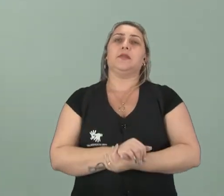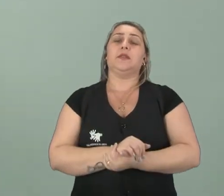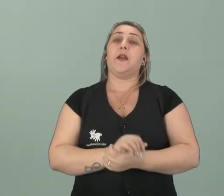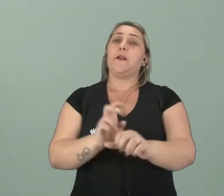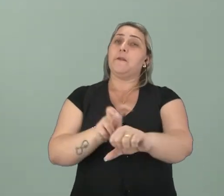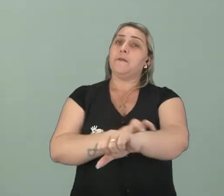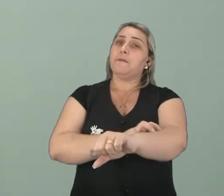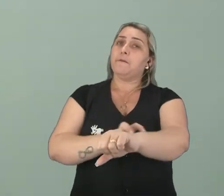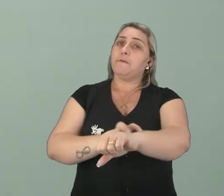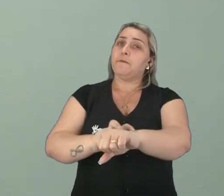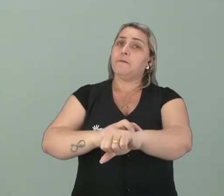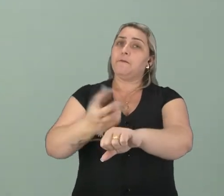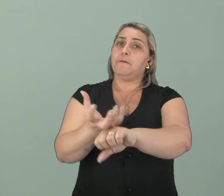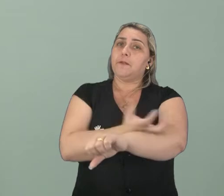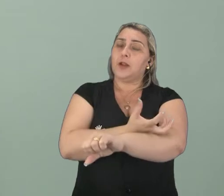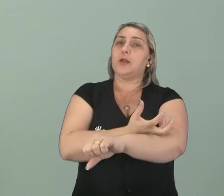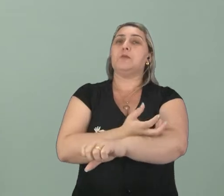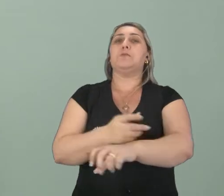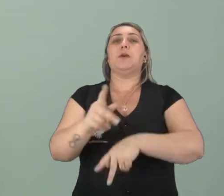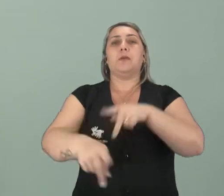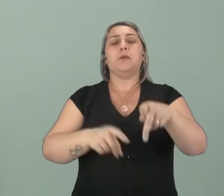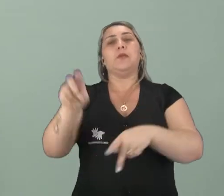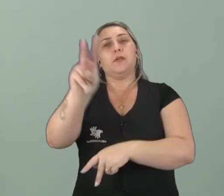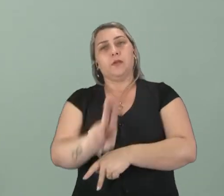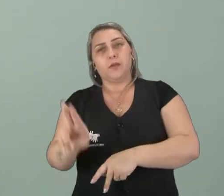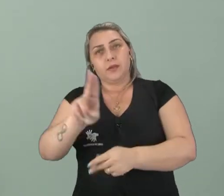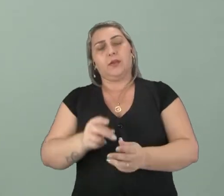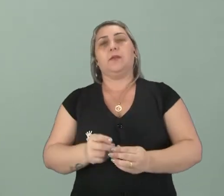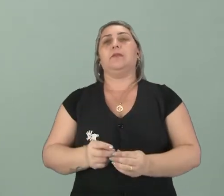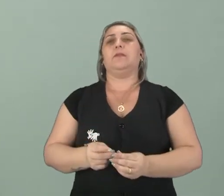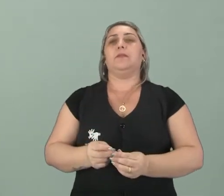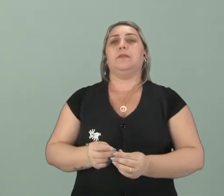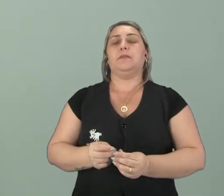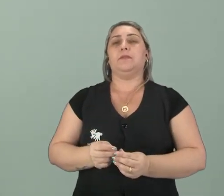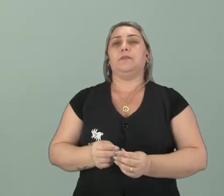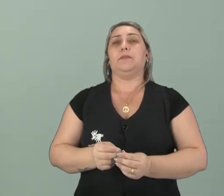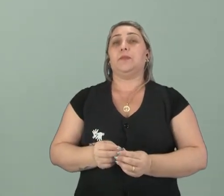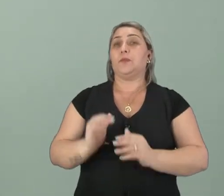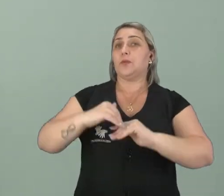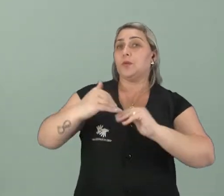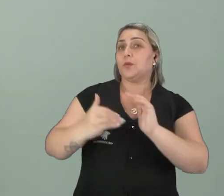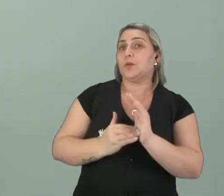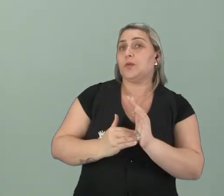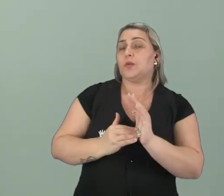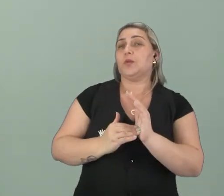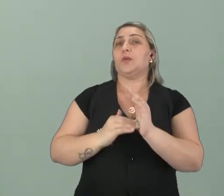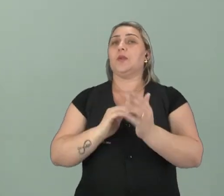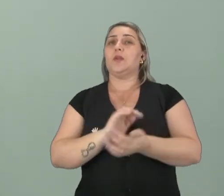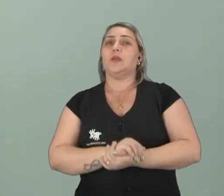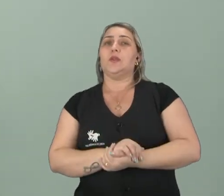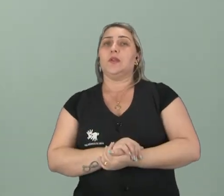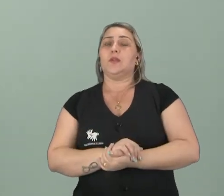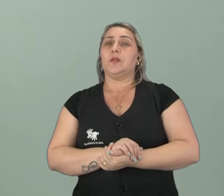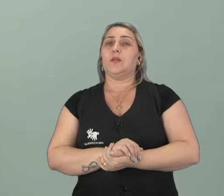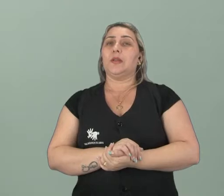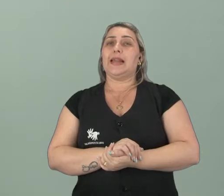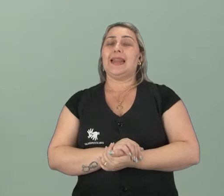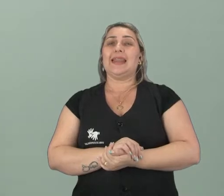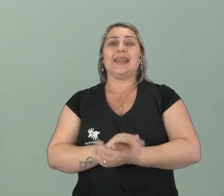áreas verdes para a população usufruir desse espaço. E isso tudo graças a